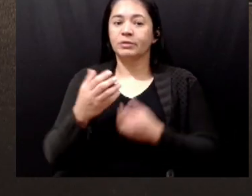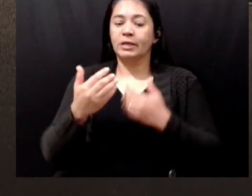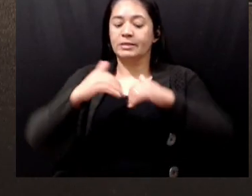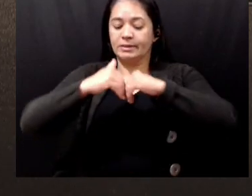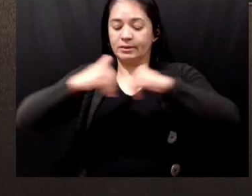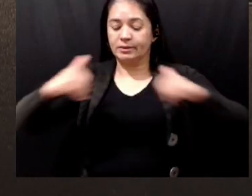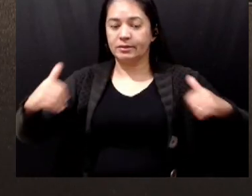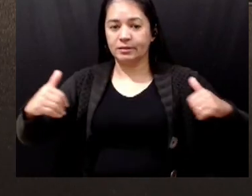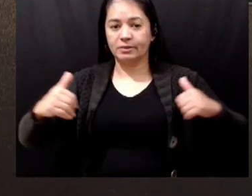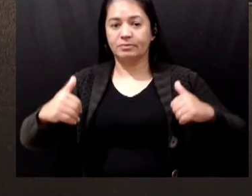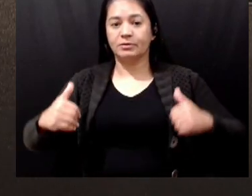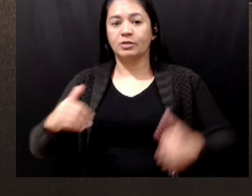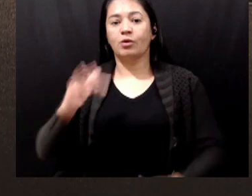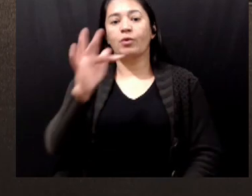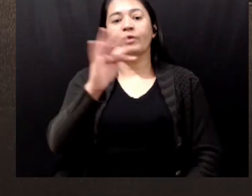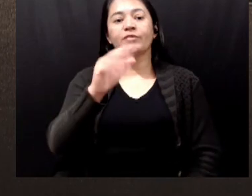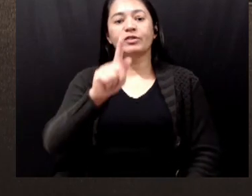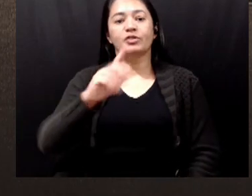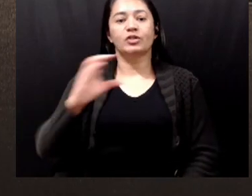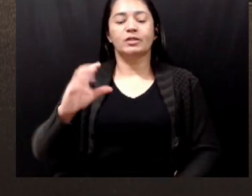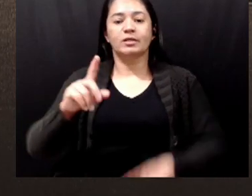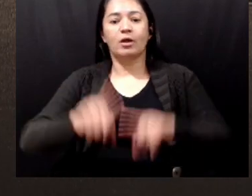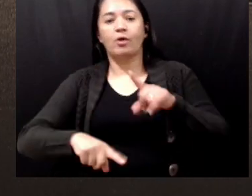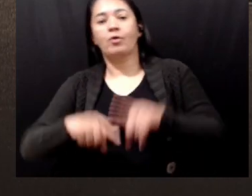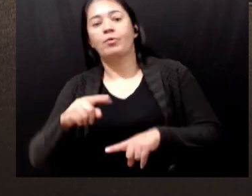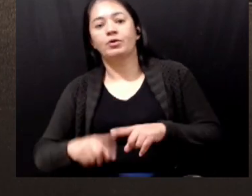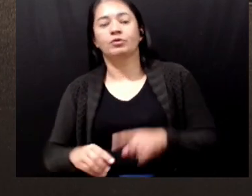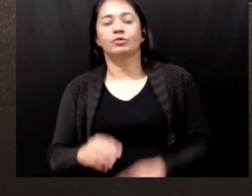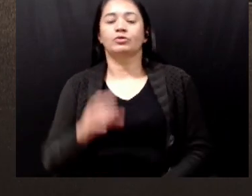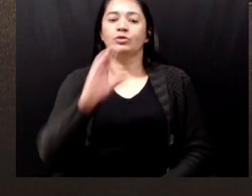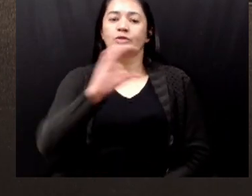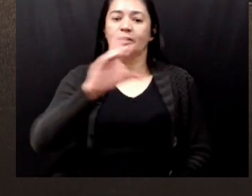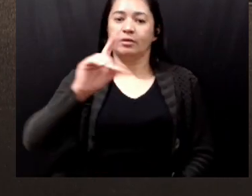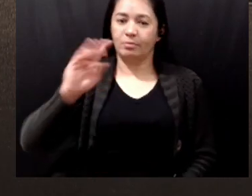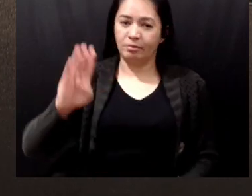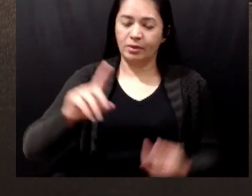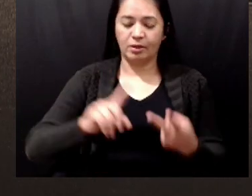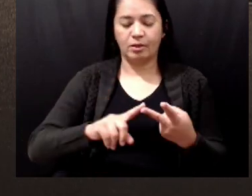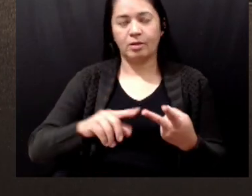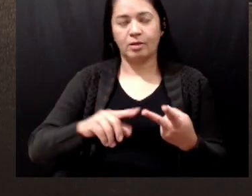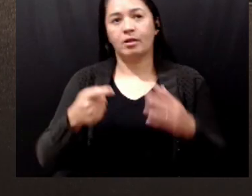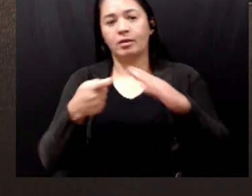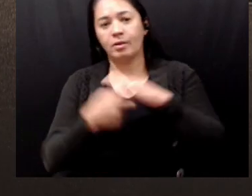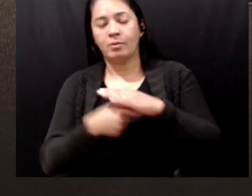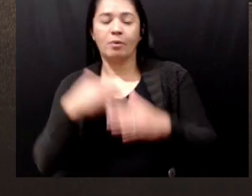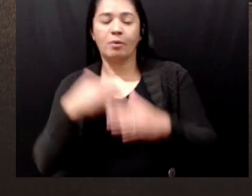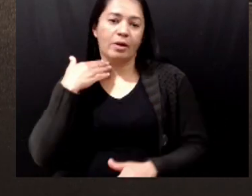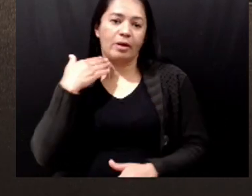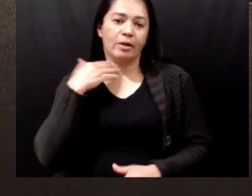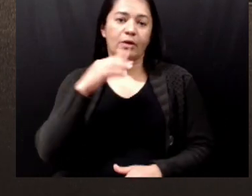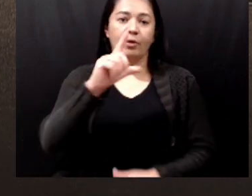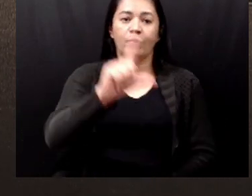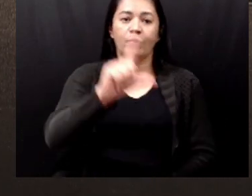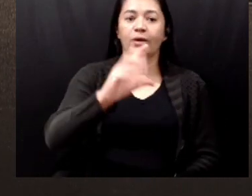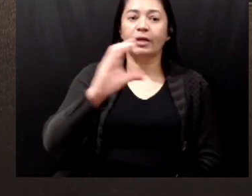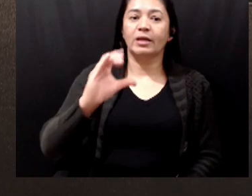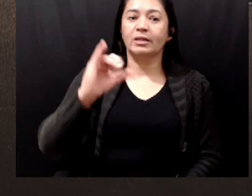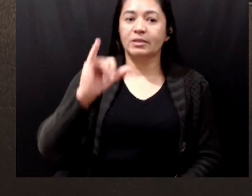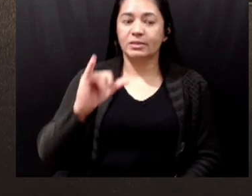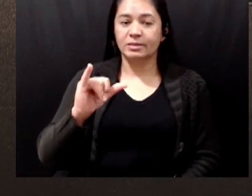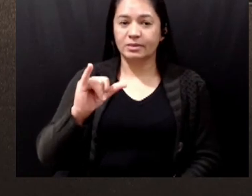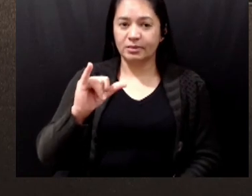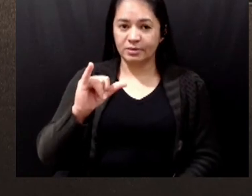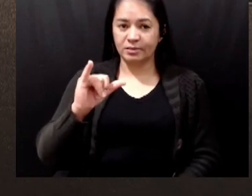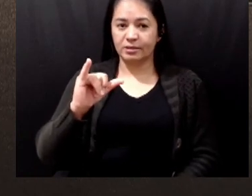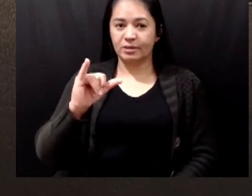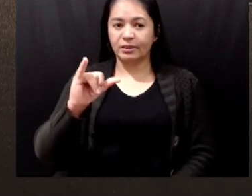garante esse produto, que é o CDB, né, que é o Certificado de Depósito Bancário, um LCI, que é uma letra de crédito imobiliário, que são os bancos que emitem, né? Então